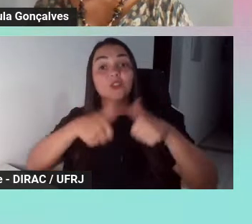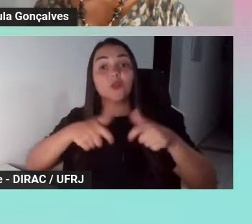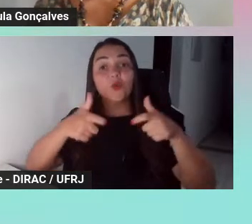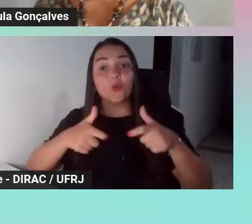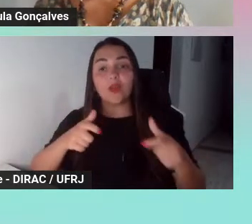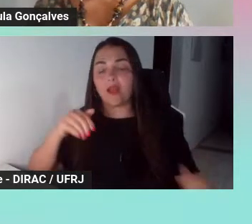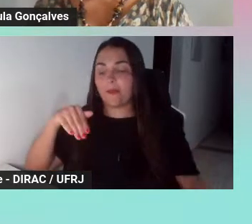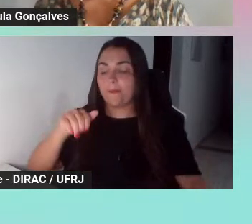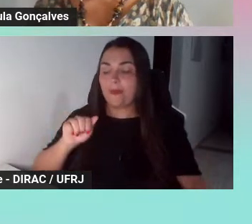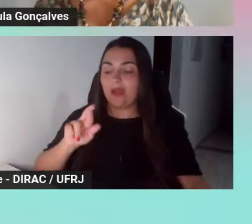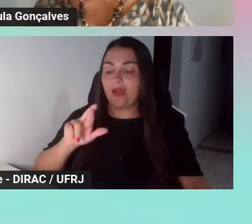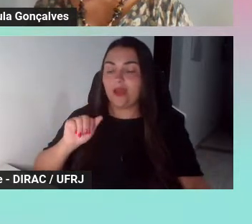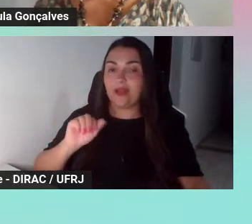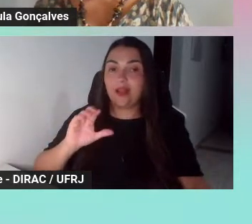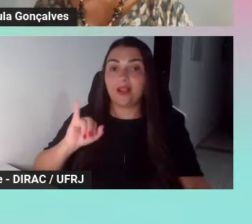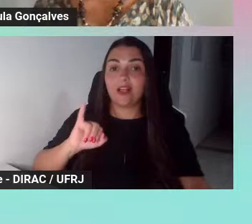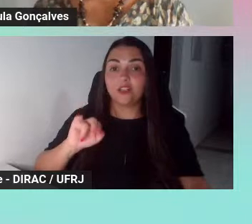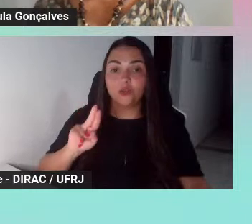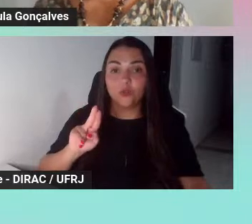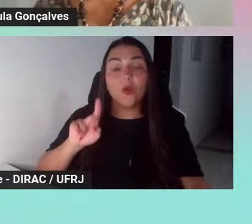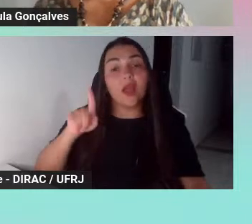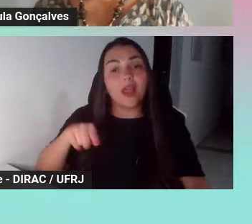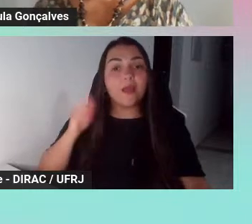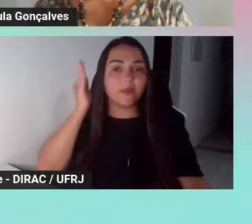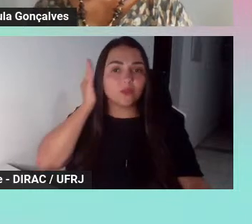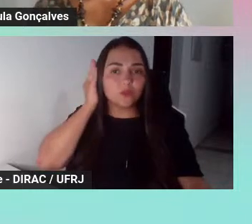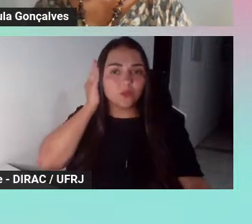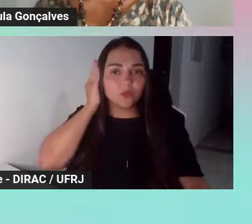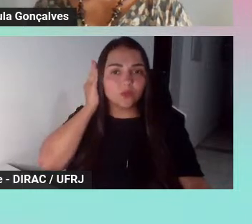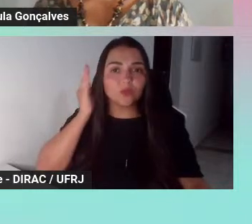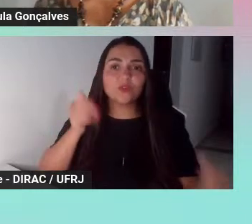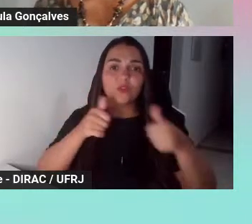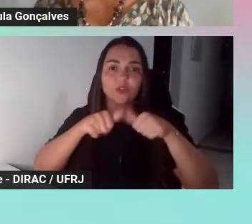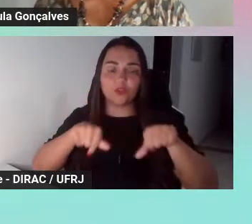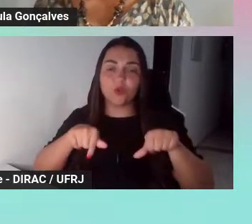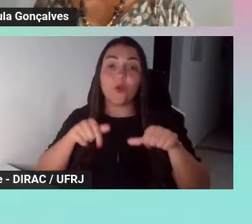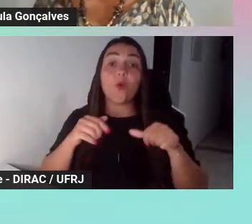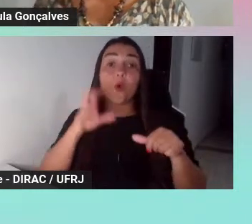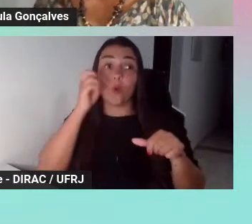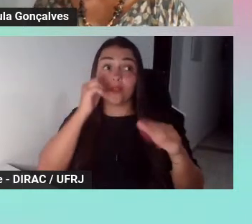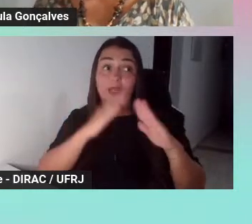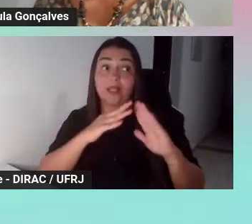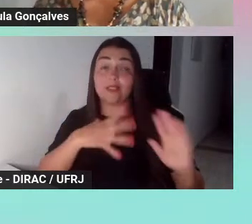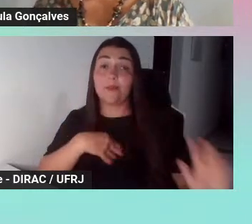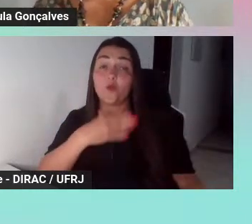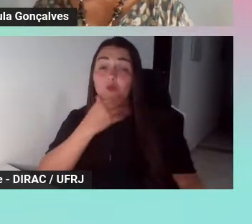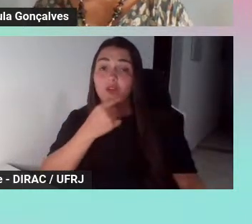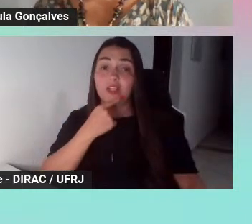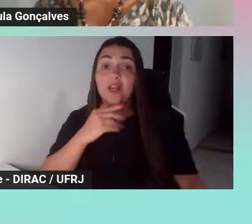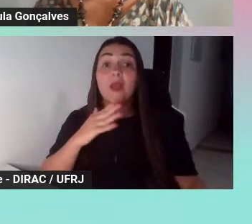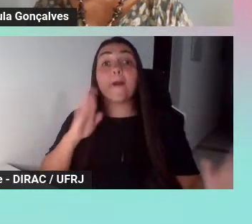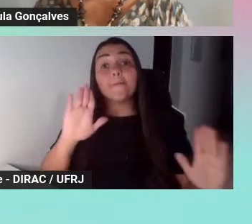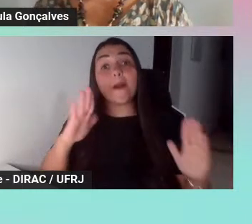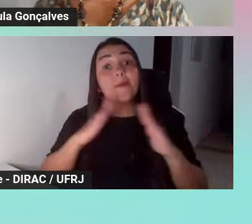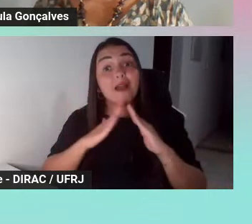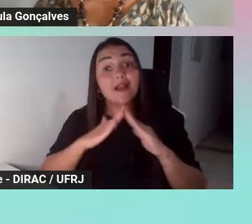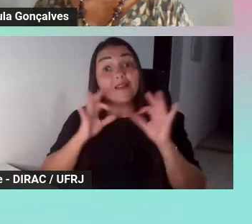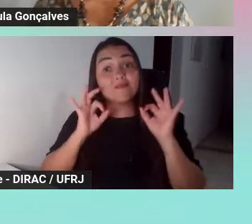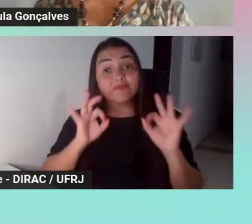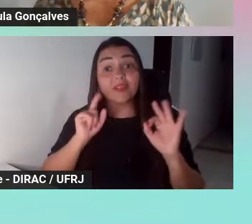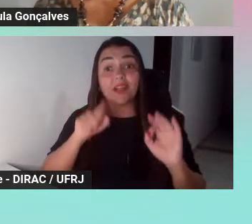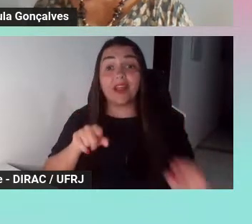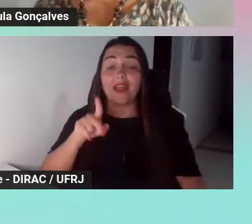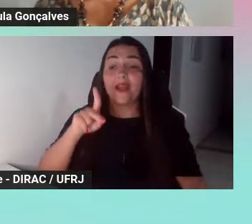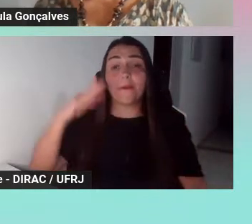Grosso do Sul, embora a minha residência, pelo menos oficialmente, seja em Maringá, no